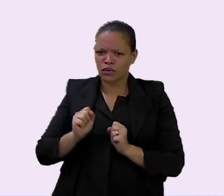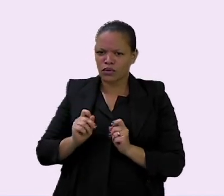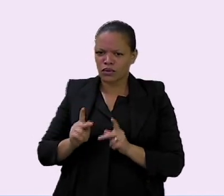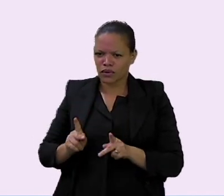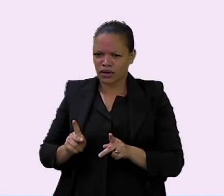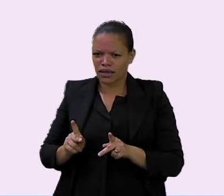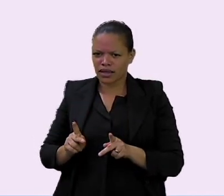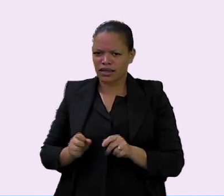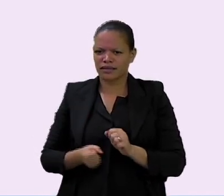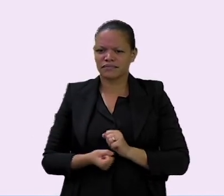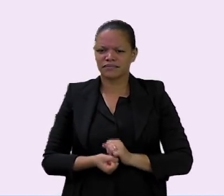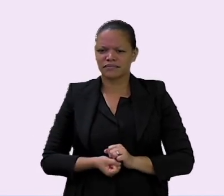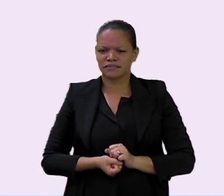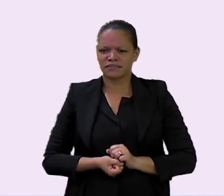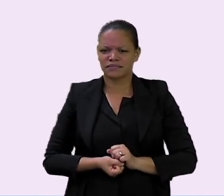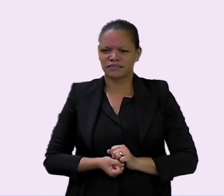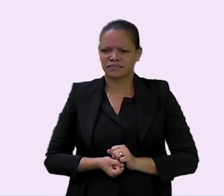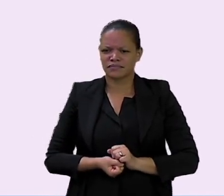para cá.